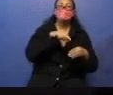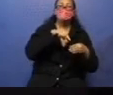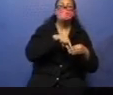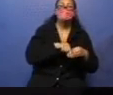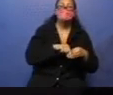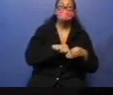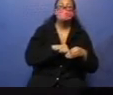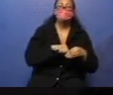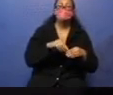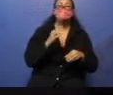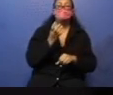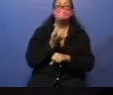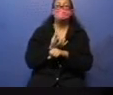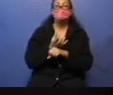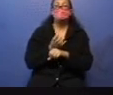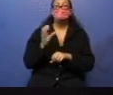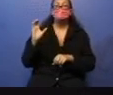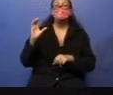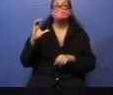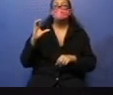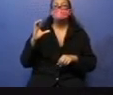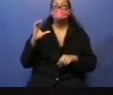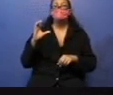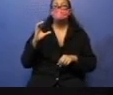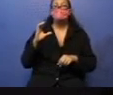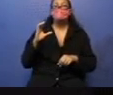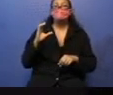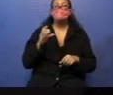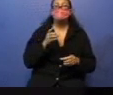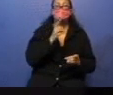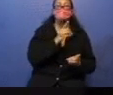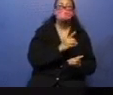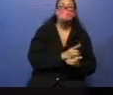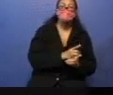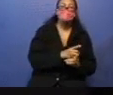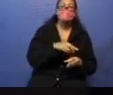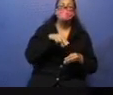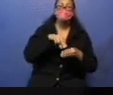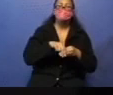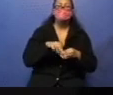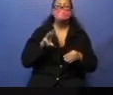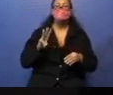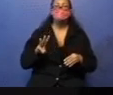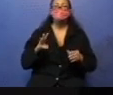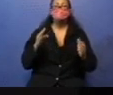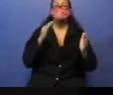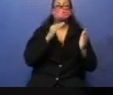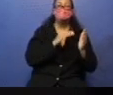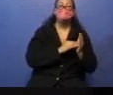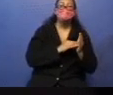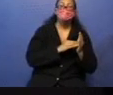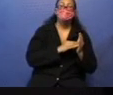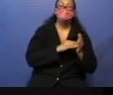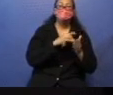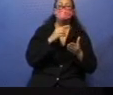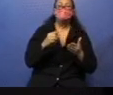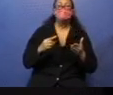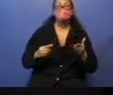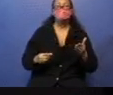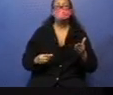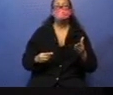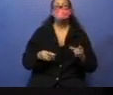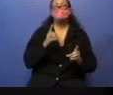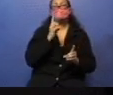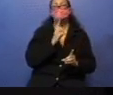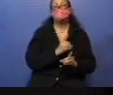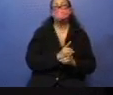encontrar esse anexo 3. Então, no final da apostila, no final de tudo, encontrem